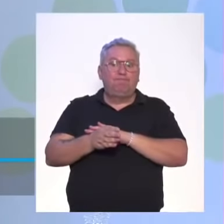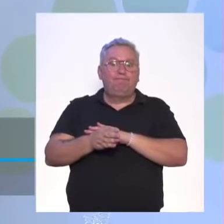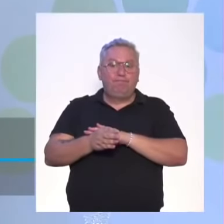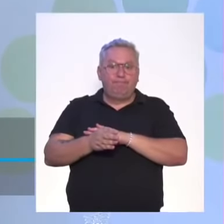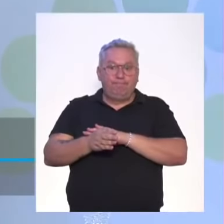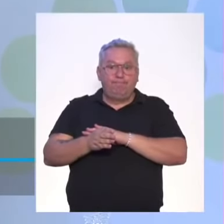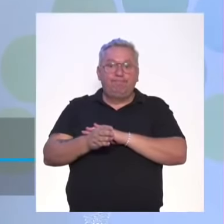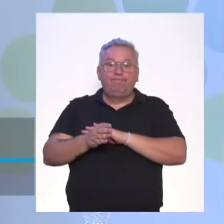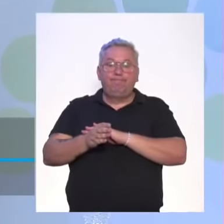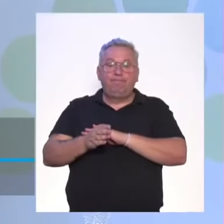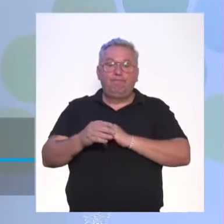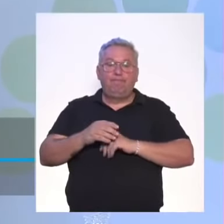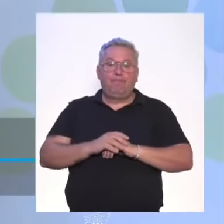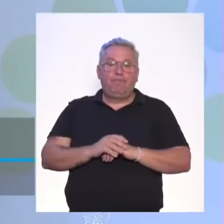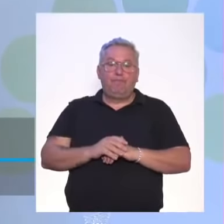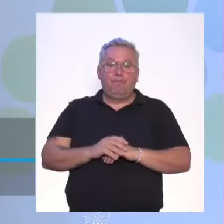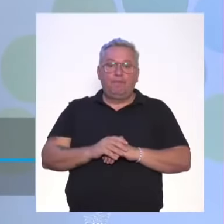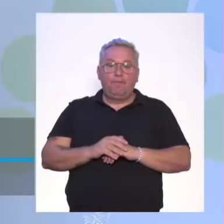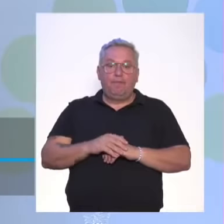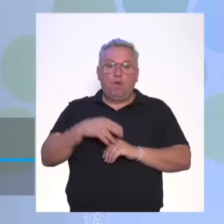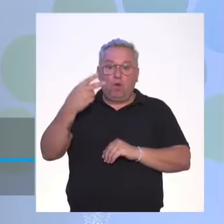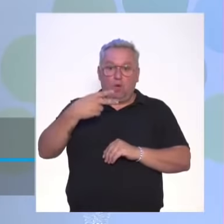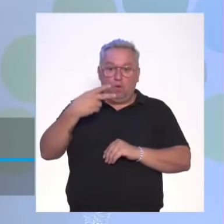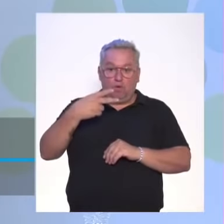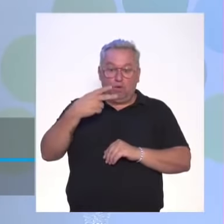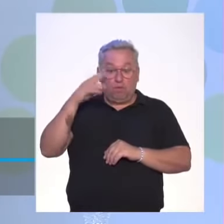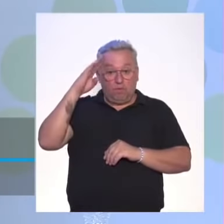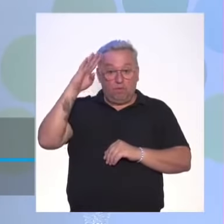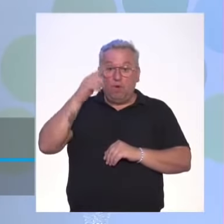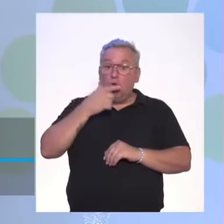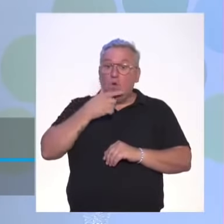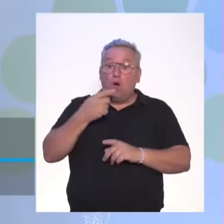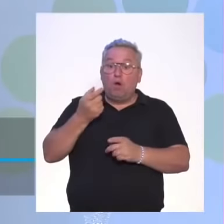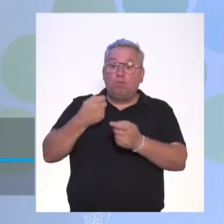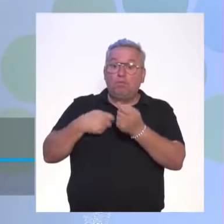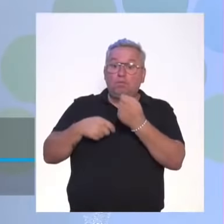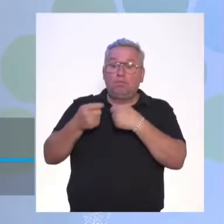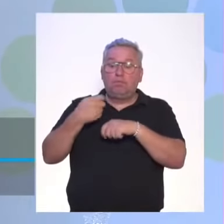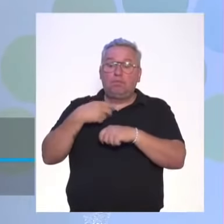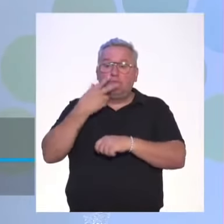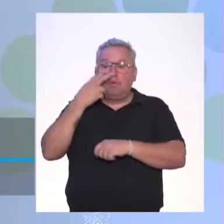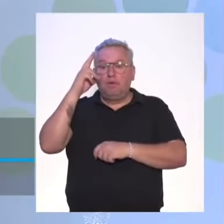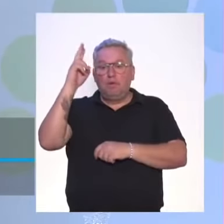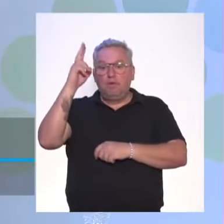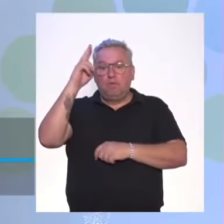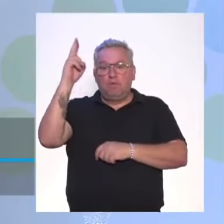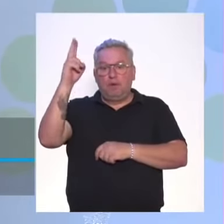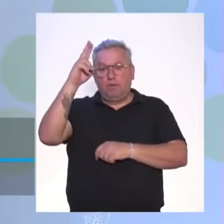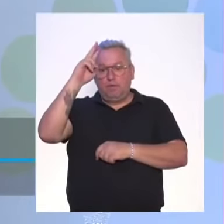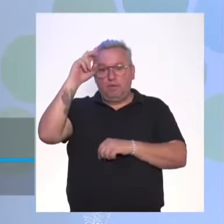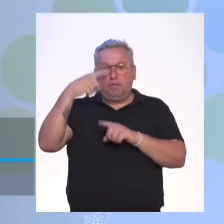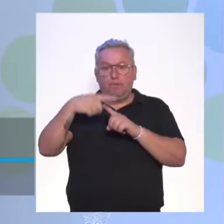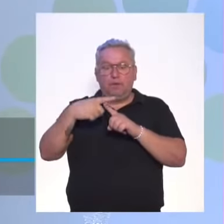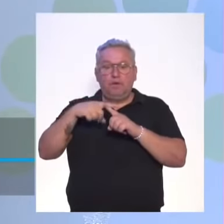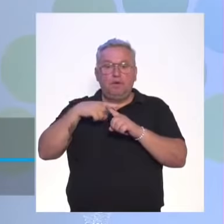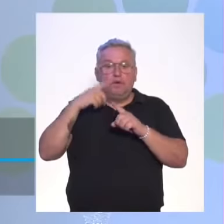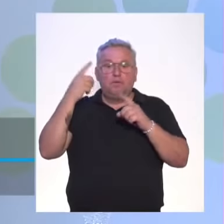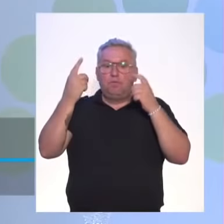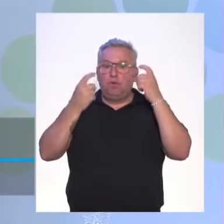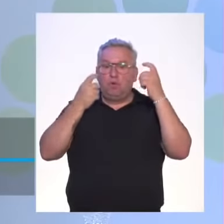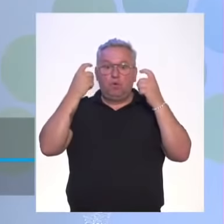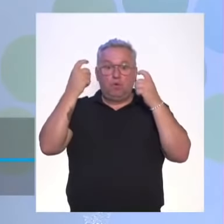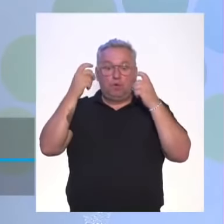vamos lá o homem de negócios segundo personagem principal o homem de negócio é parecido com bêbado pois ele está tão